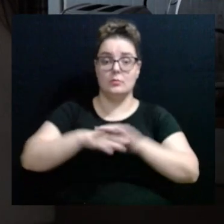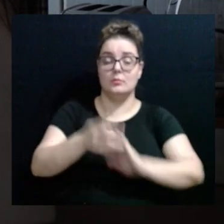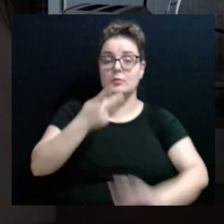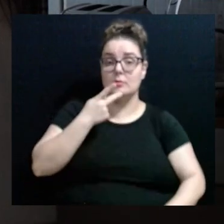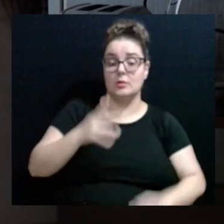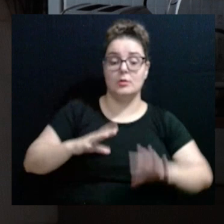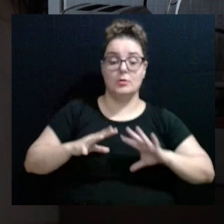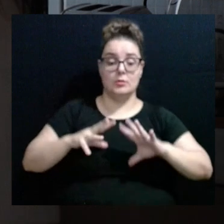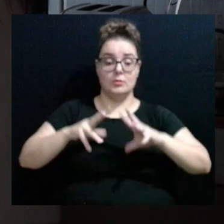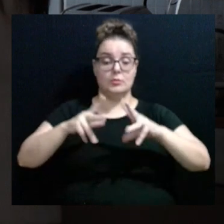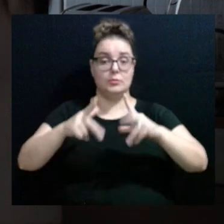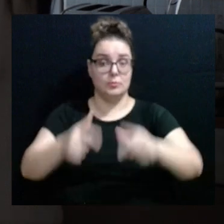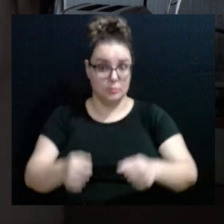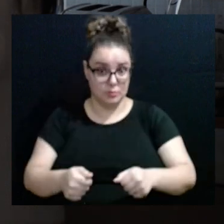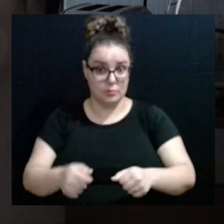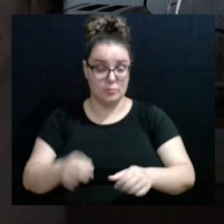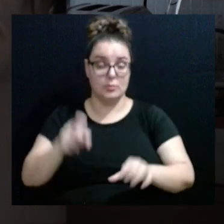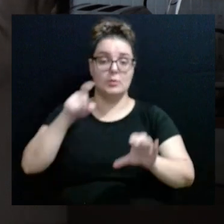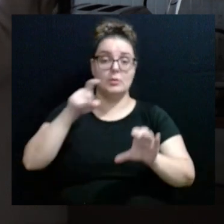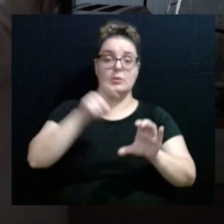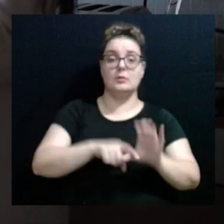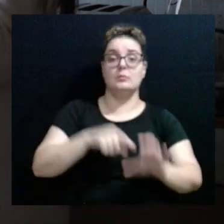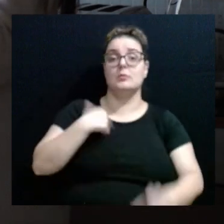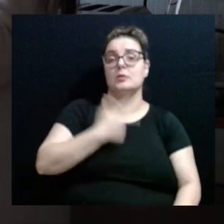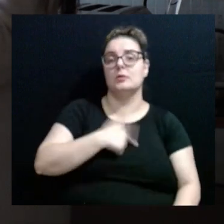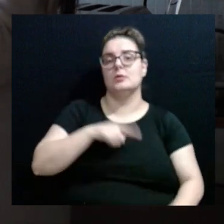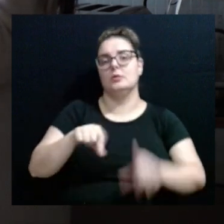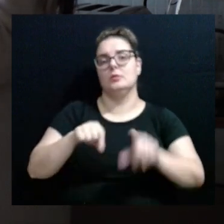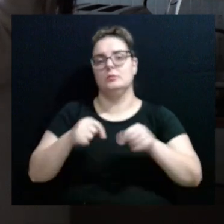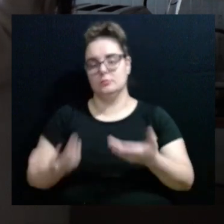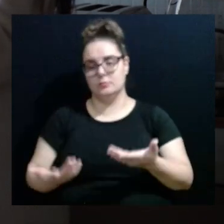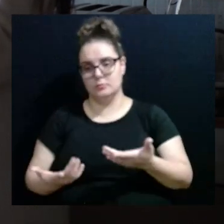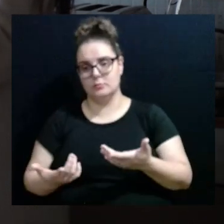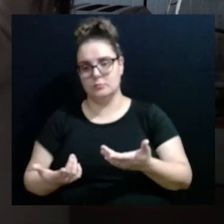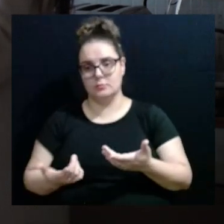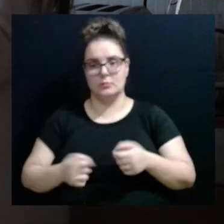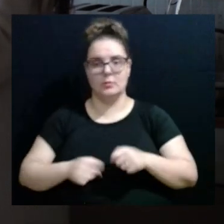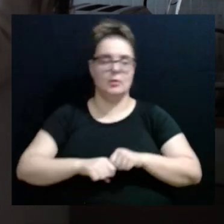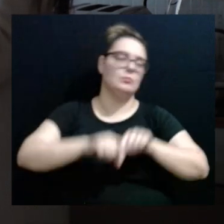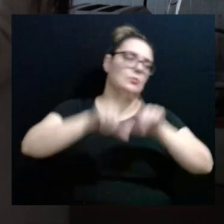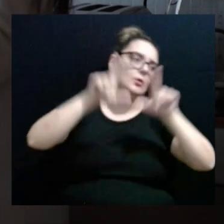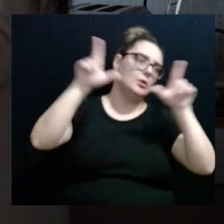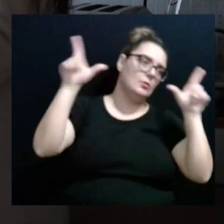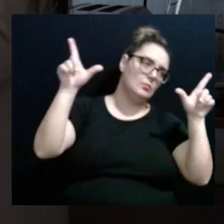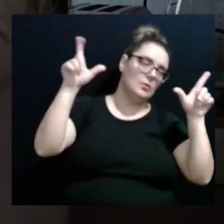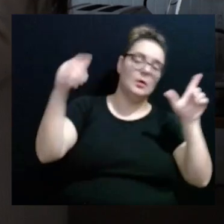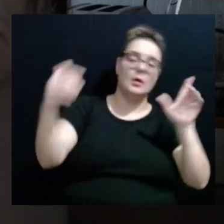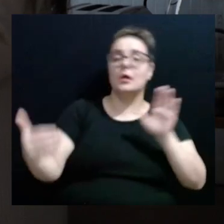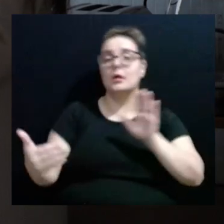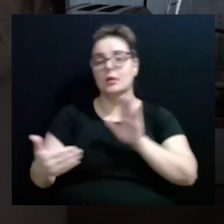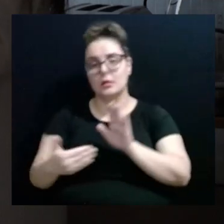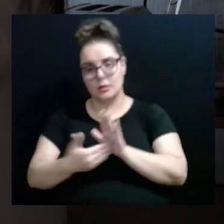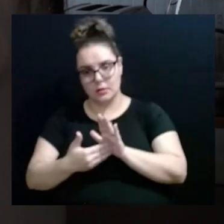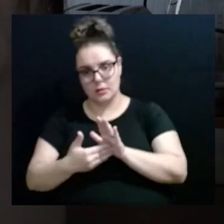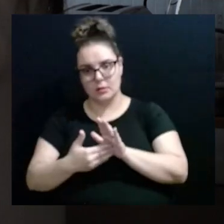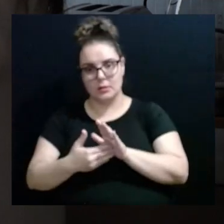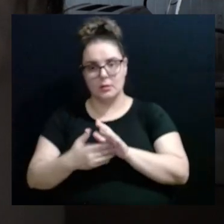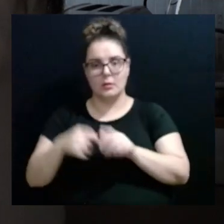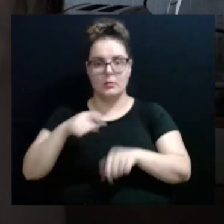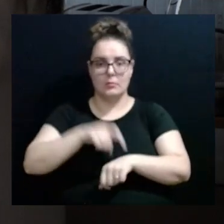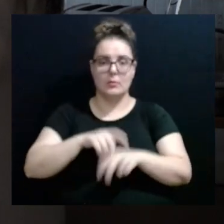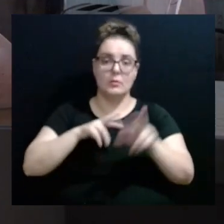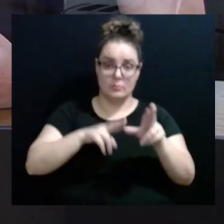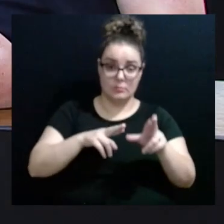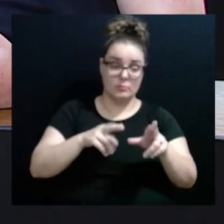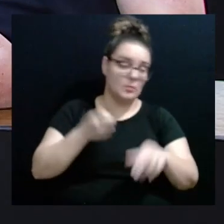Eu costumo falar assim, tudo depende da nossa escolha, desde o momento que acordamos até o